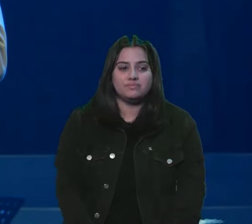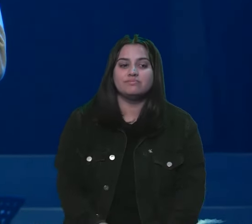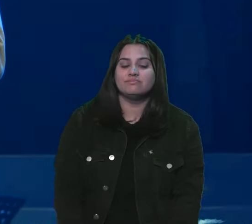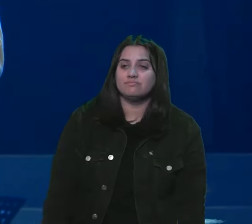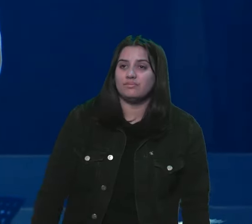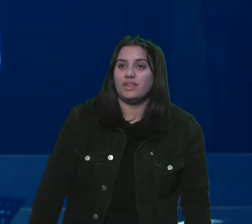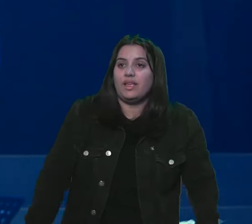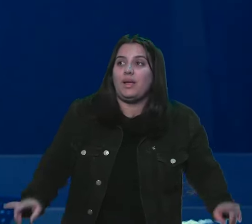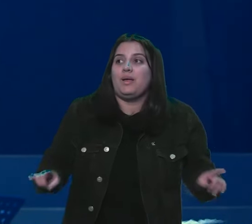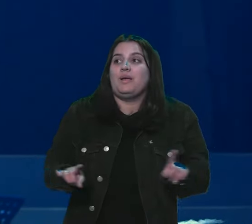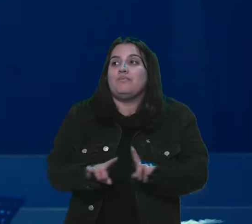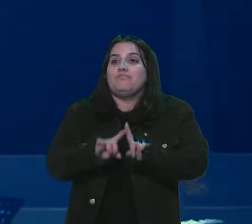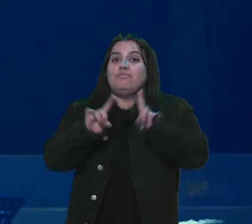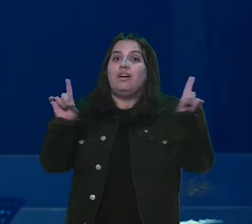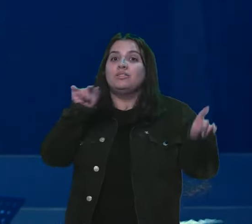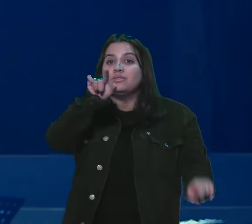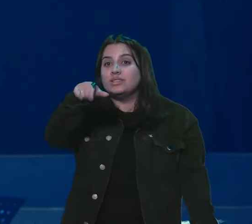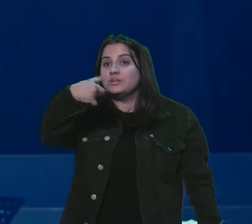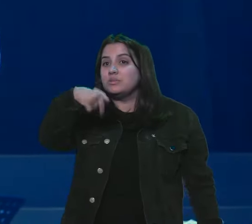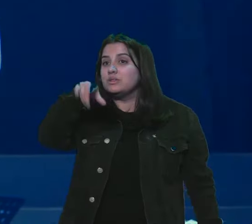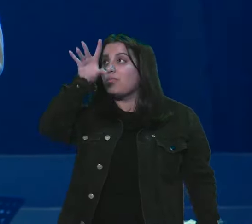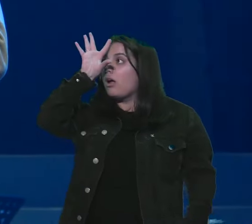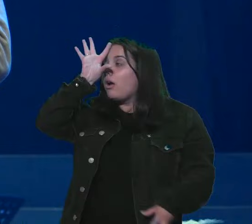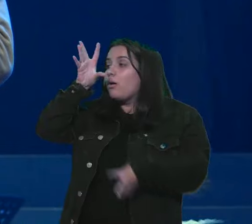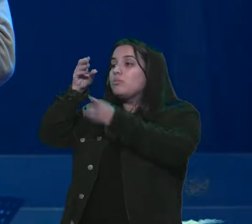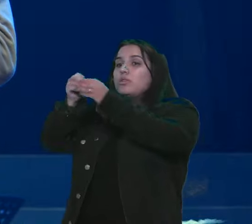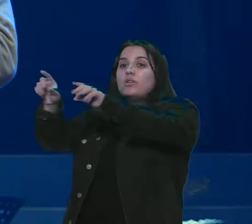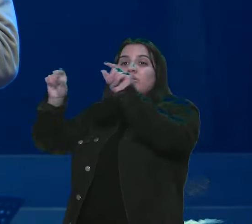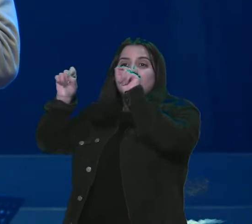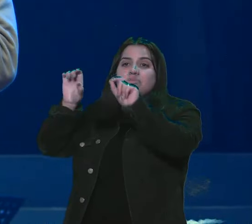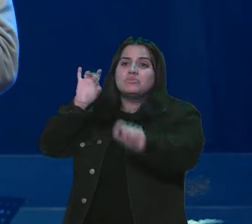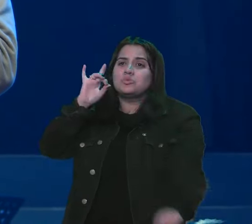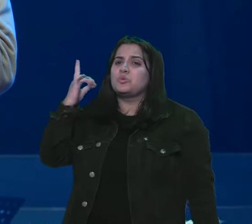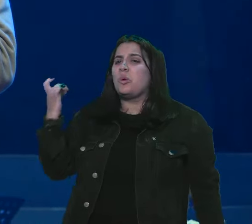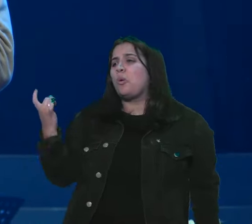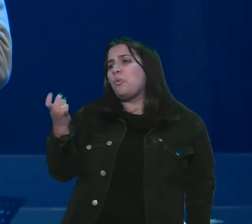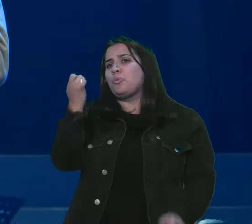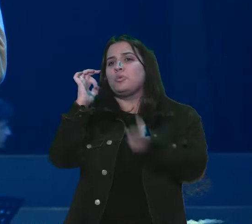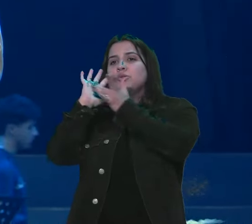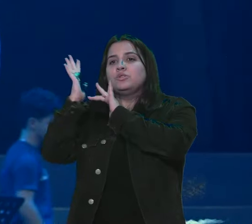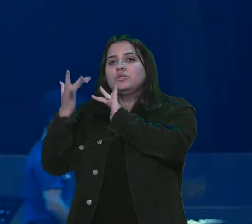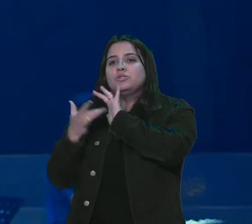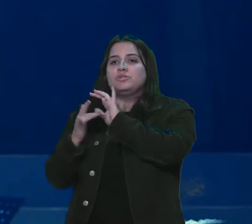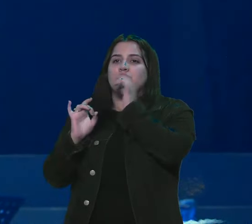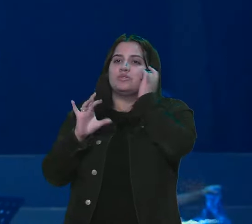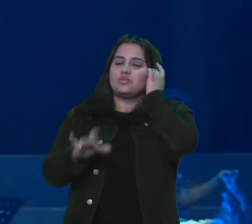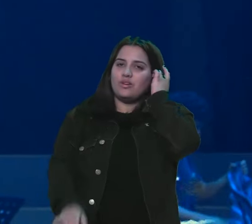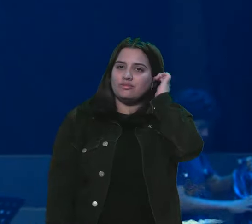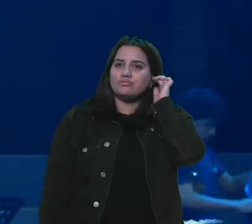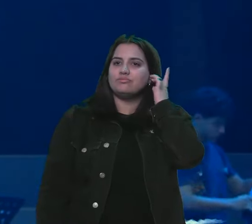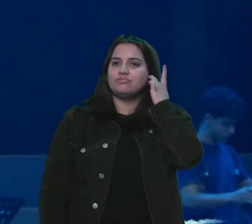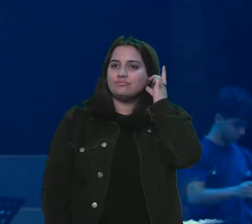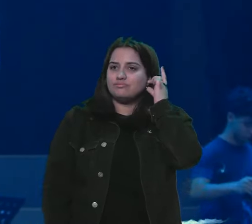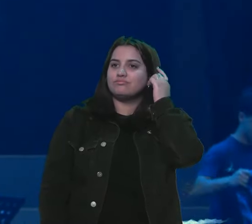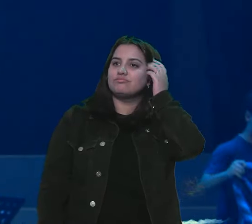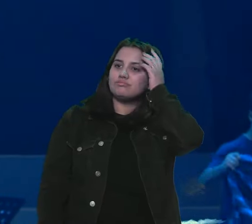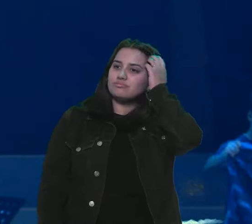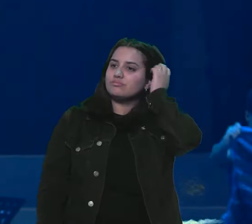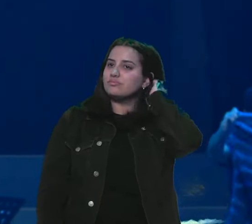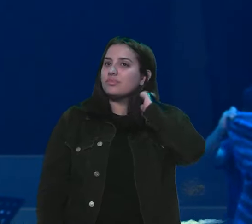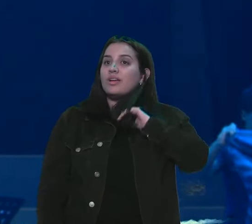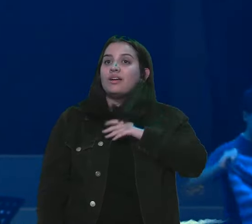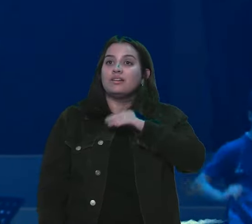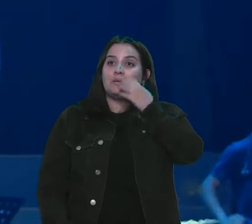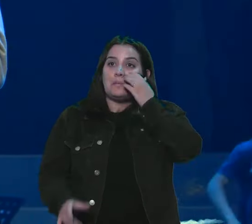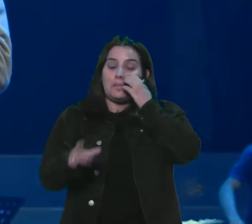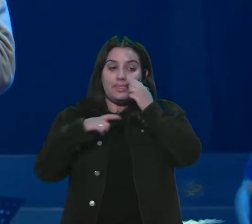Mas você precisa entender que é só Jesus. Que não importa as condições, Jesus não está olhando para isso. Que tem